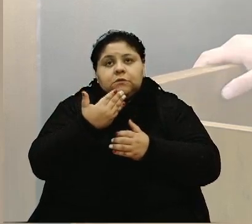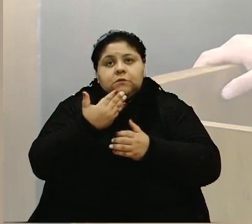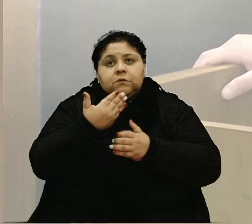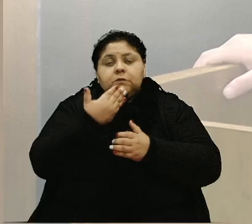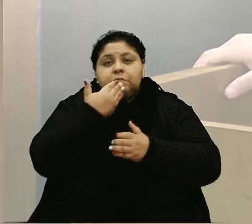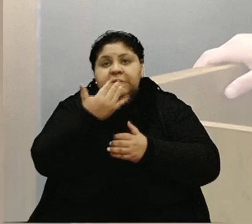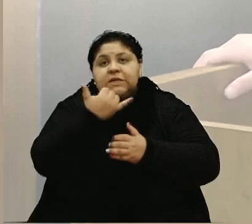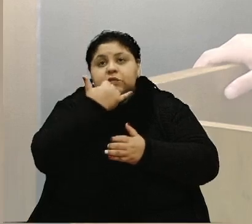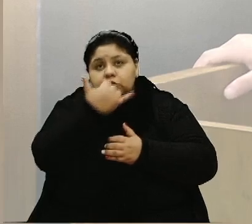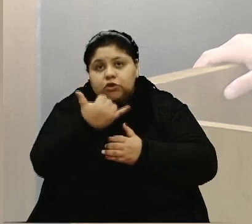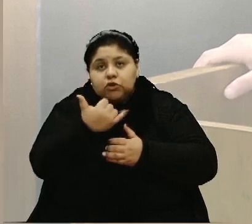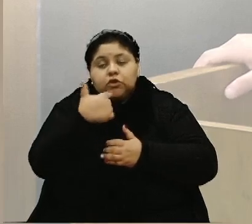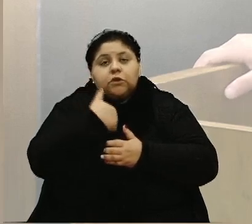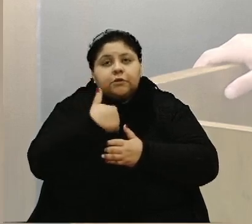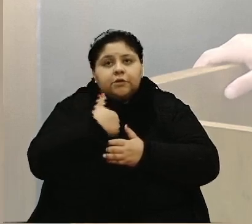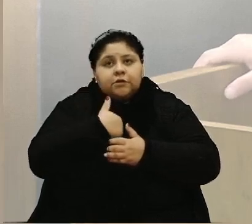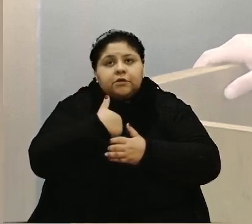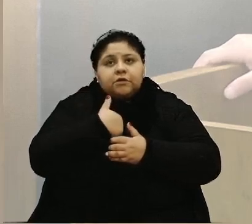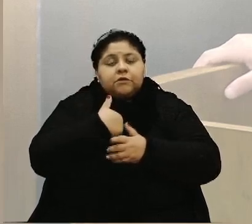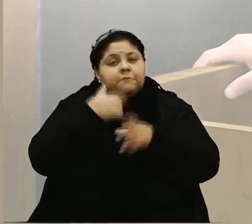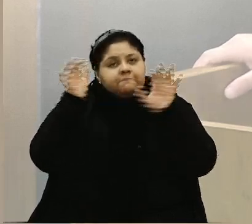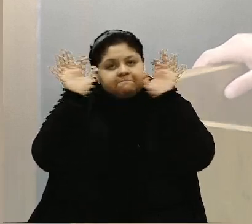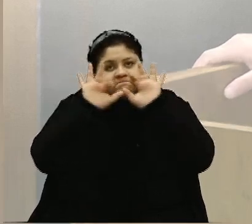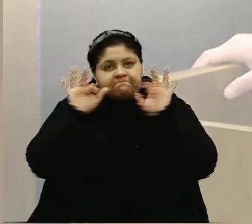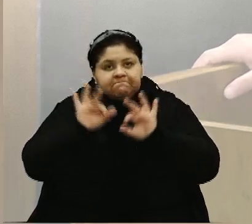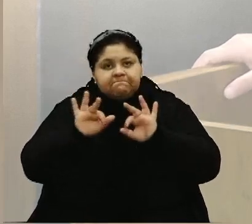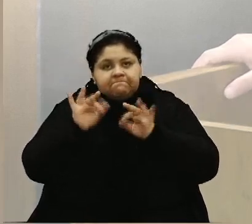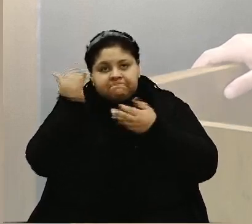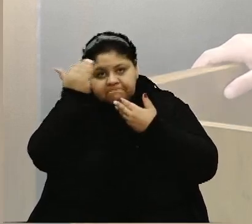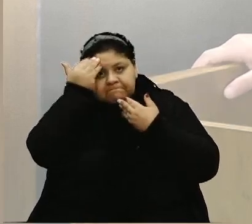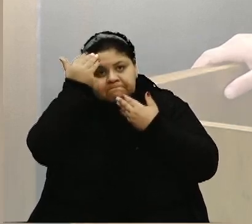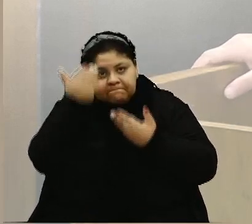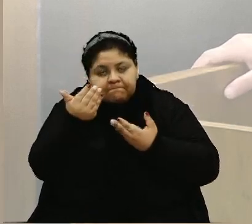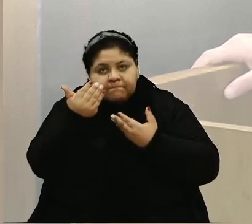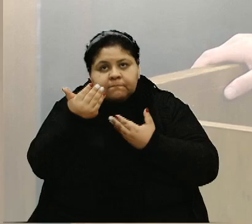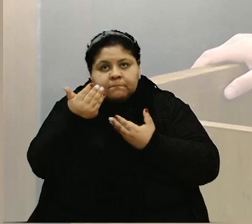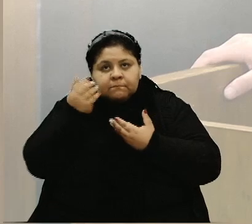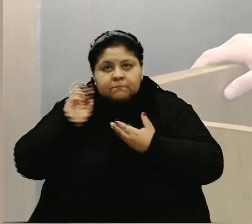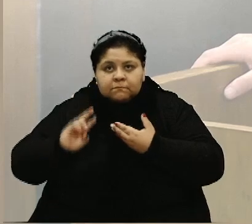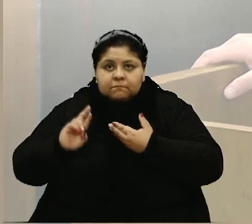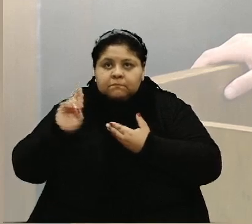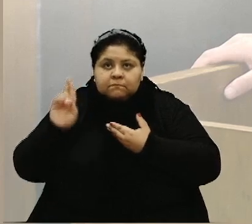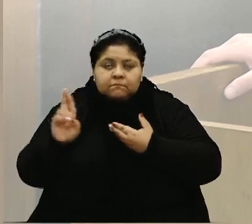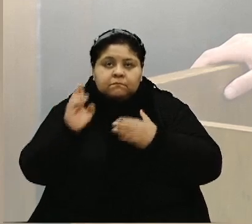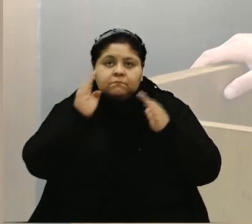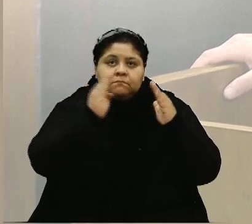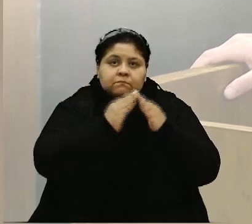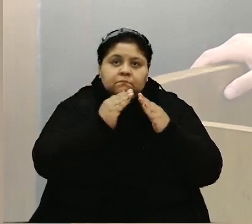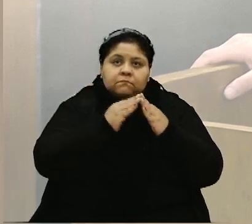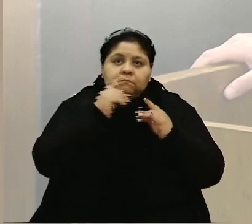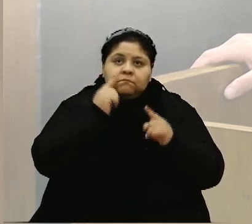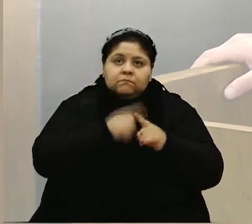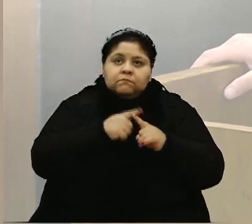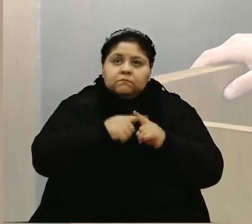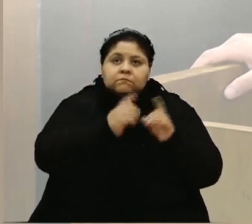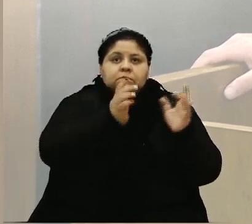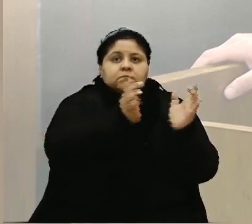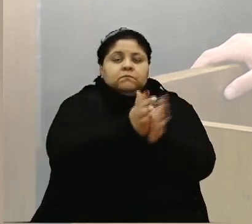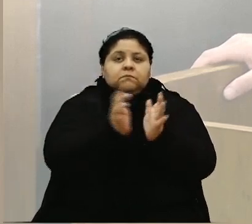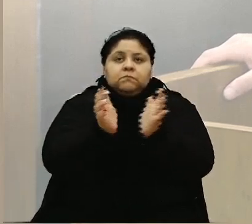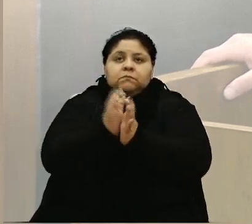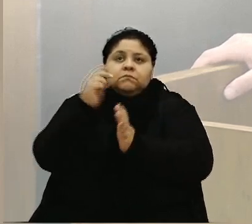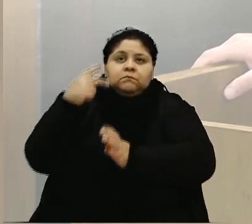dos colegas. Fico muito feliz e grata em nome dos moradores por tantos colegas